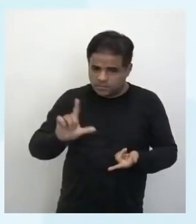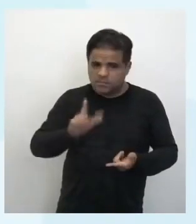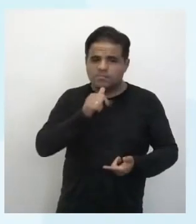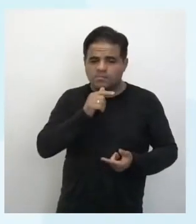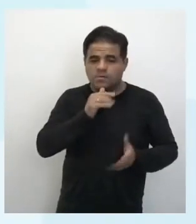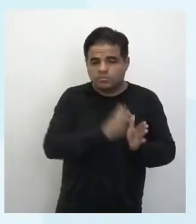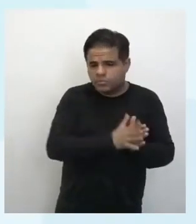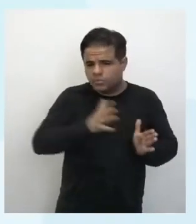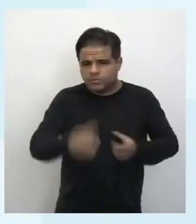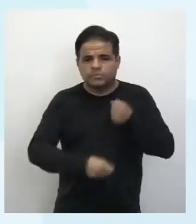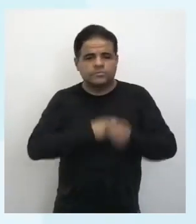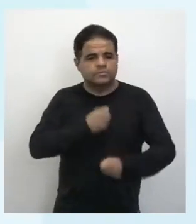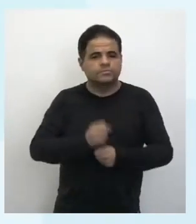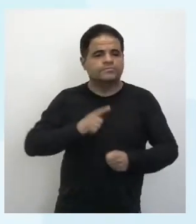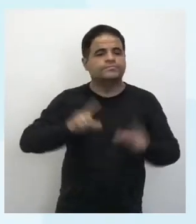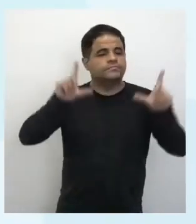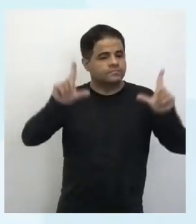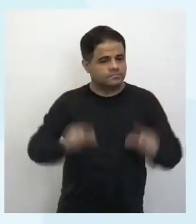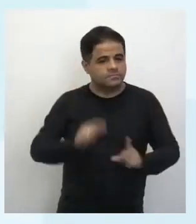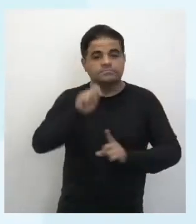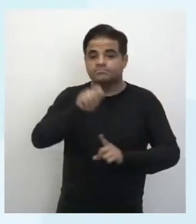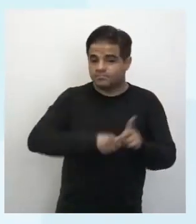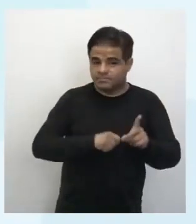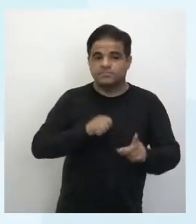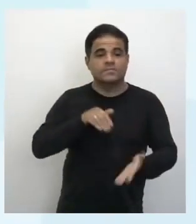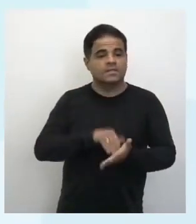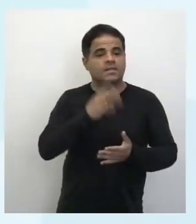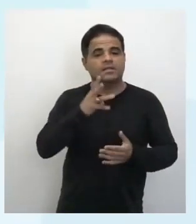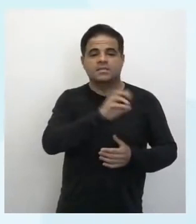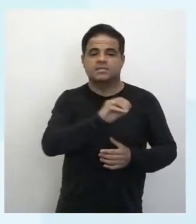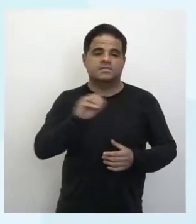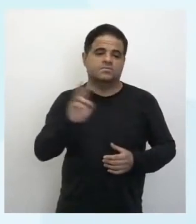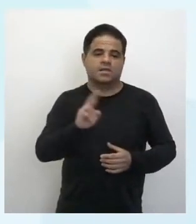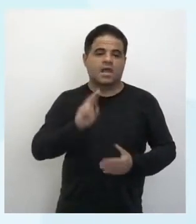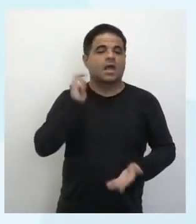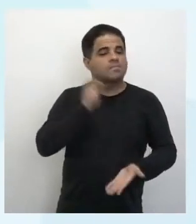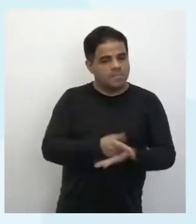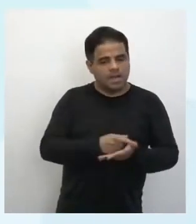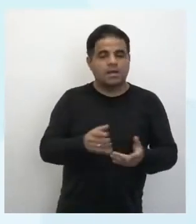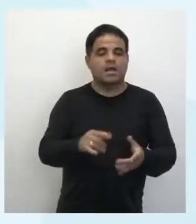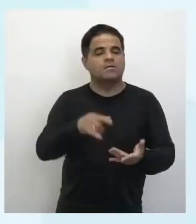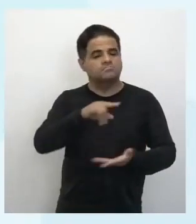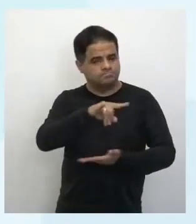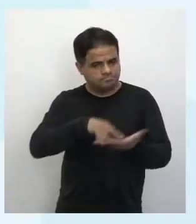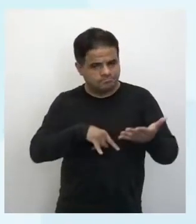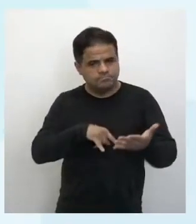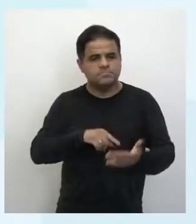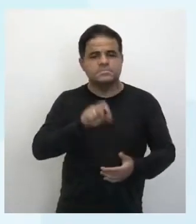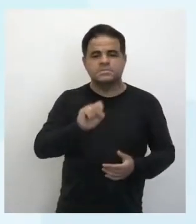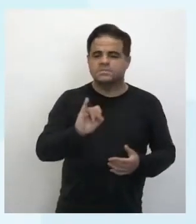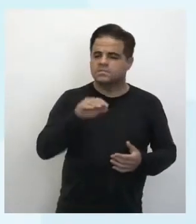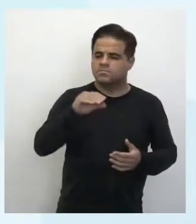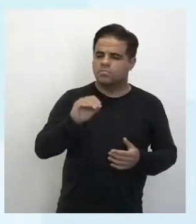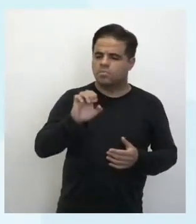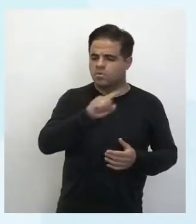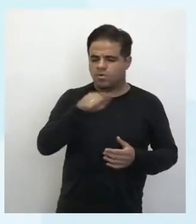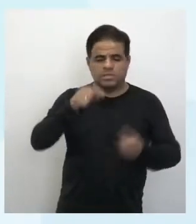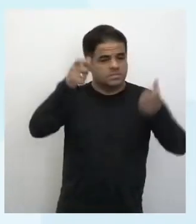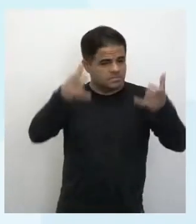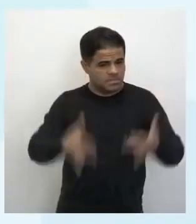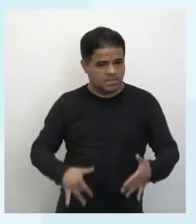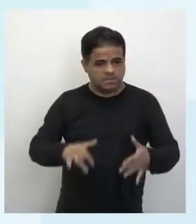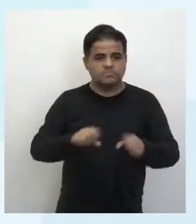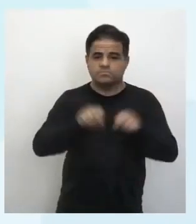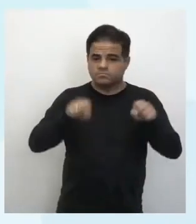ano, além de uma redução mensal de até R$ 300 na conta de água. Simões conta que o